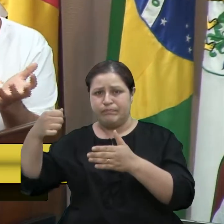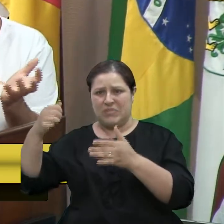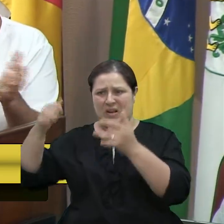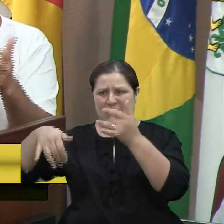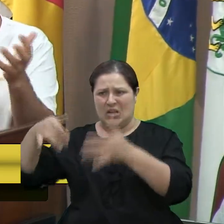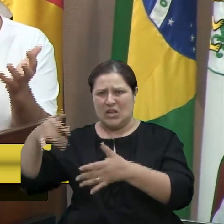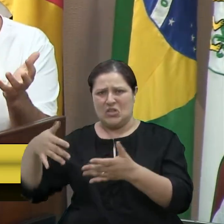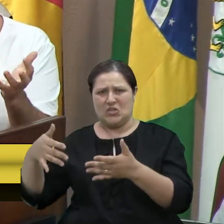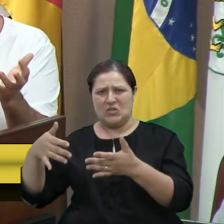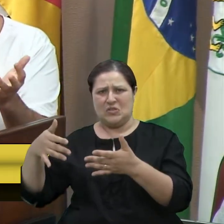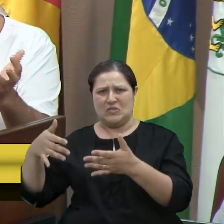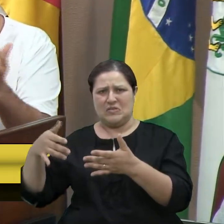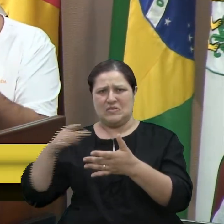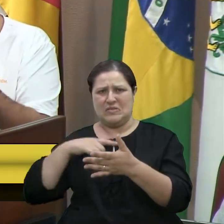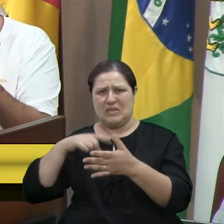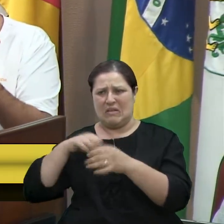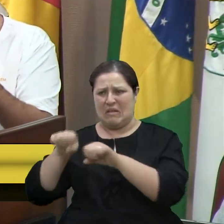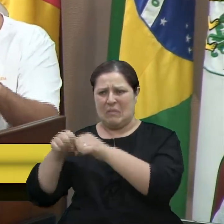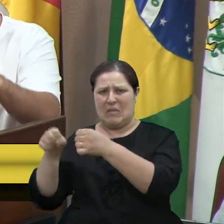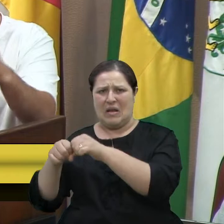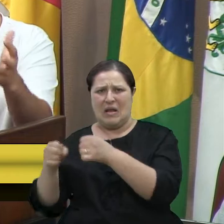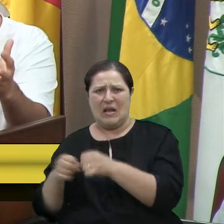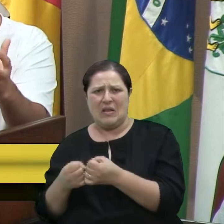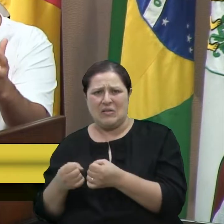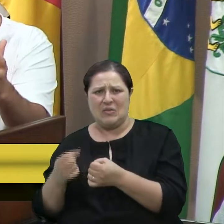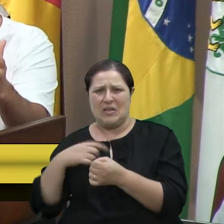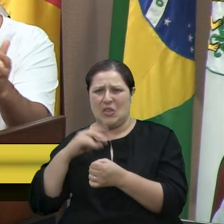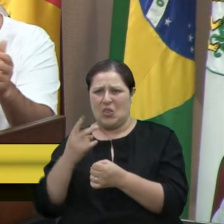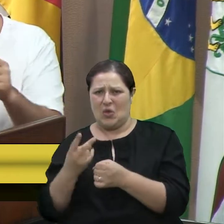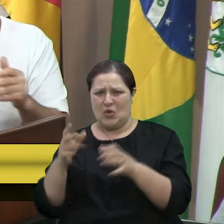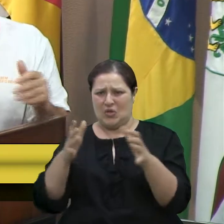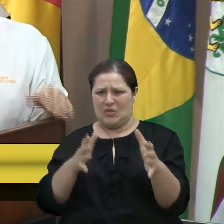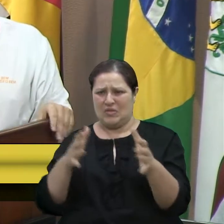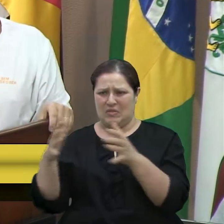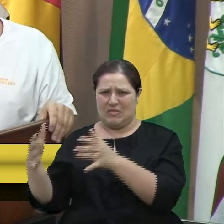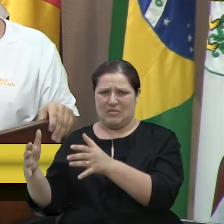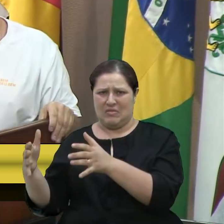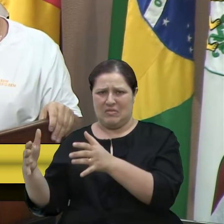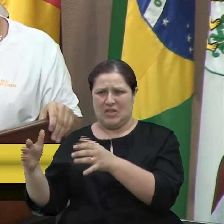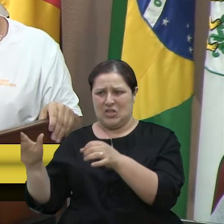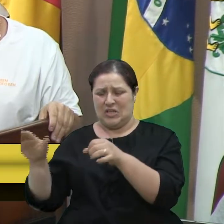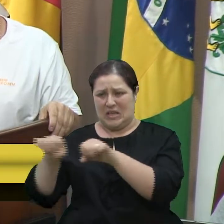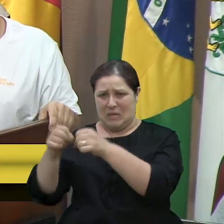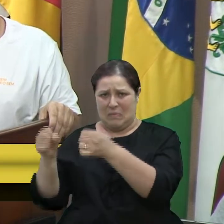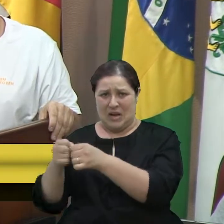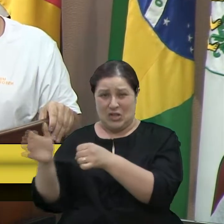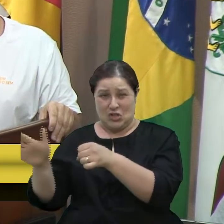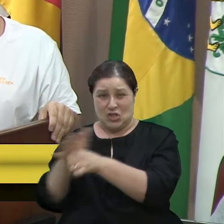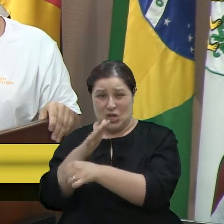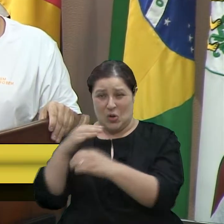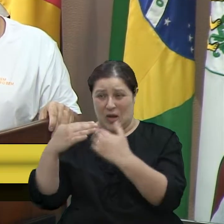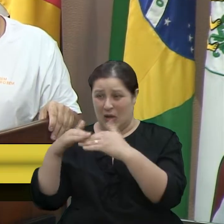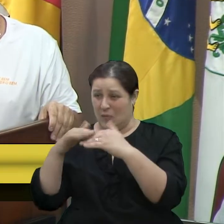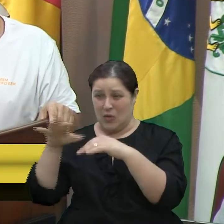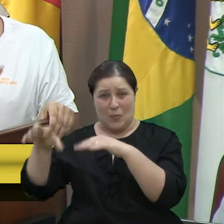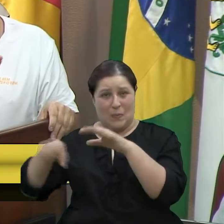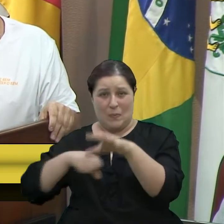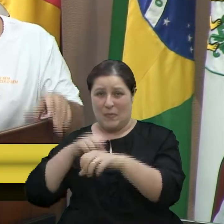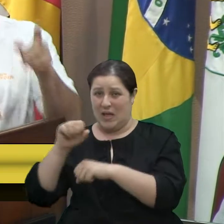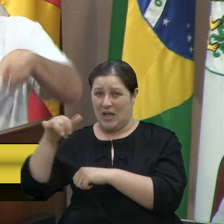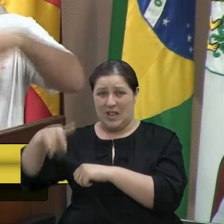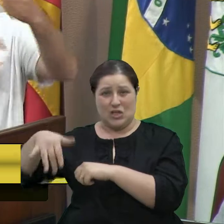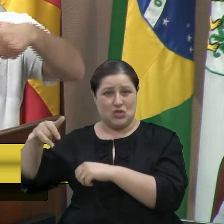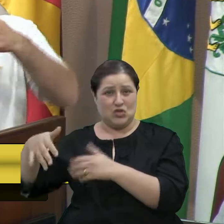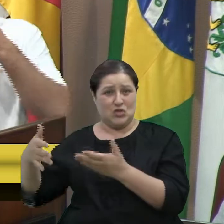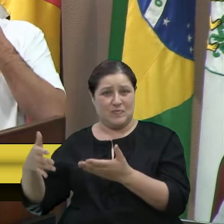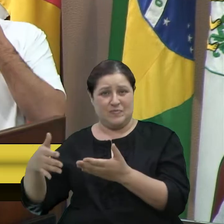container reciclável e o outro, se está quebrado e está cheio, o caminhão não busca o lixo. Permite uma parte. Já aconselho, não busca o lixo.